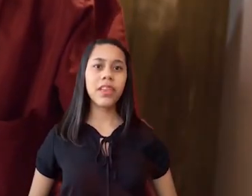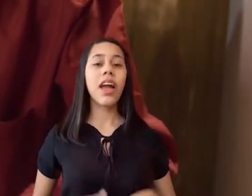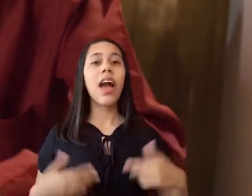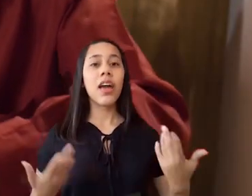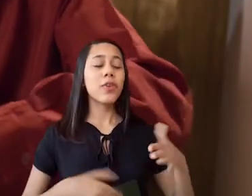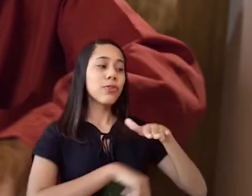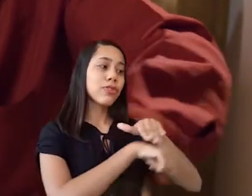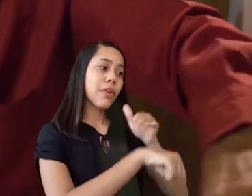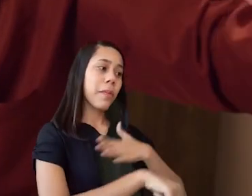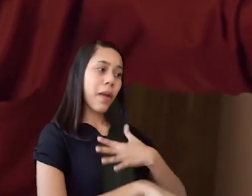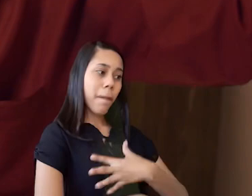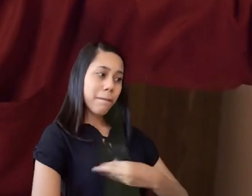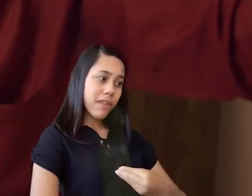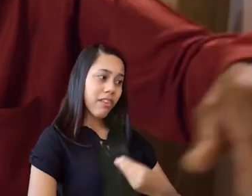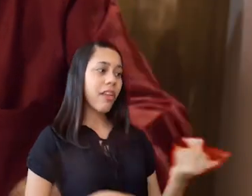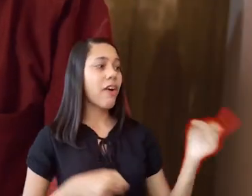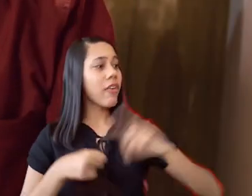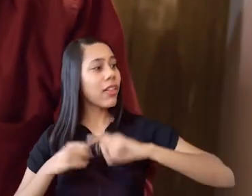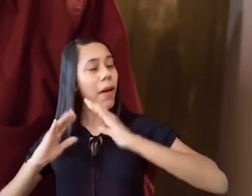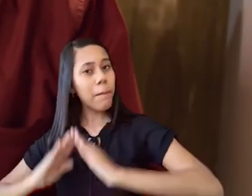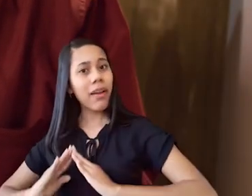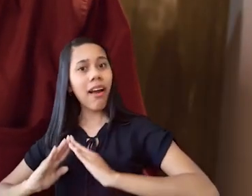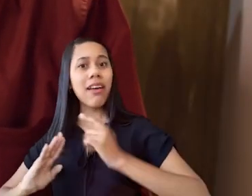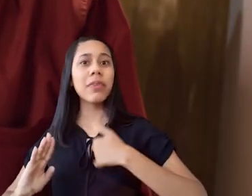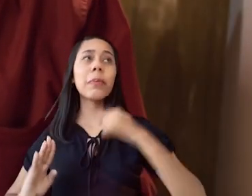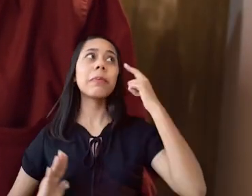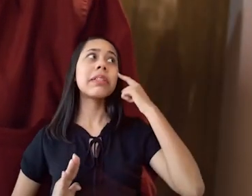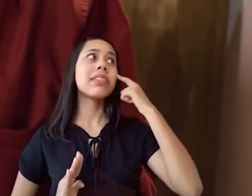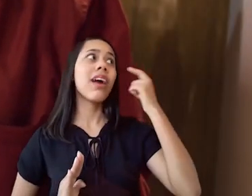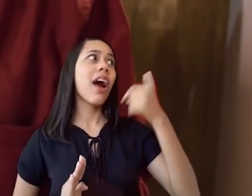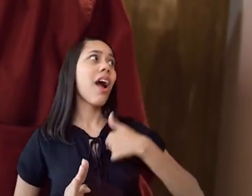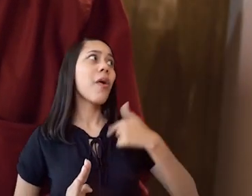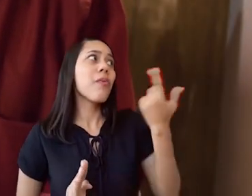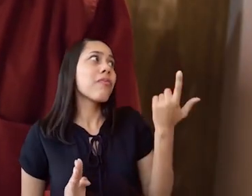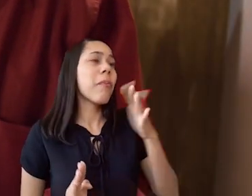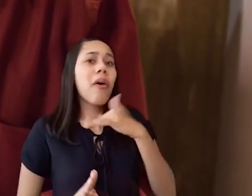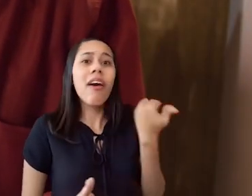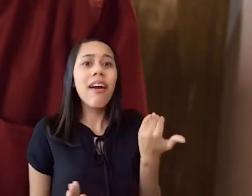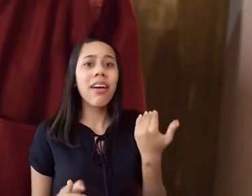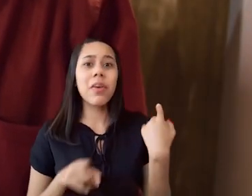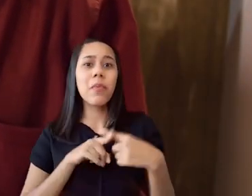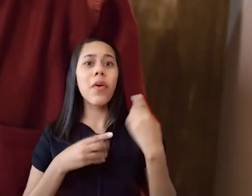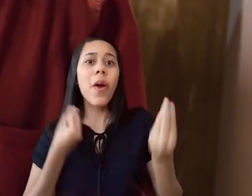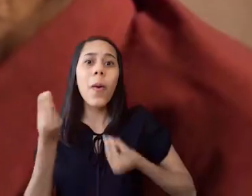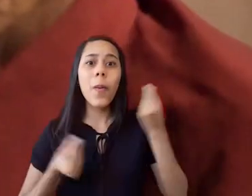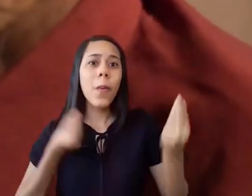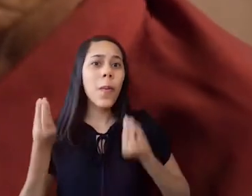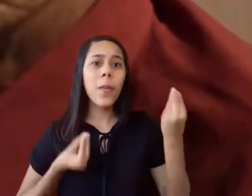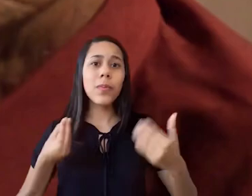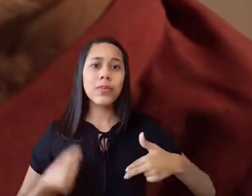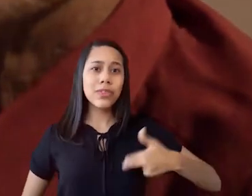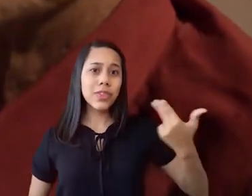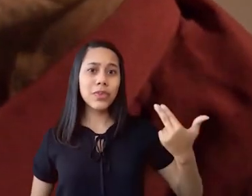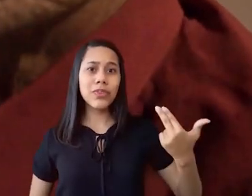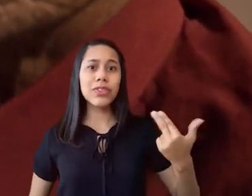Eu chamei, foi logo a FIA para vir embora, para eu morrer em casa, porque não tinha como eu fazer essa cirurgia.